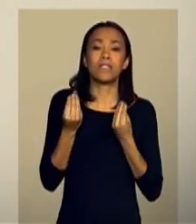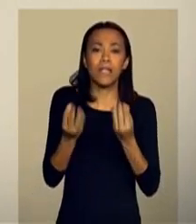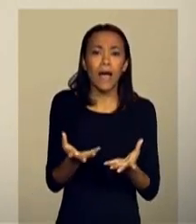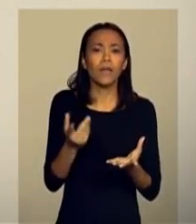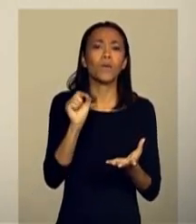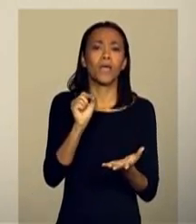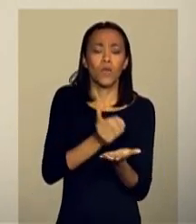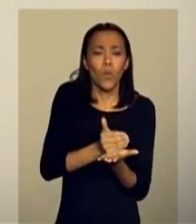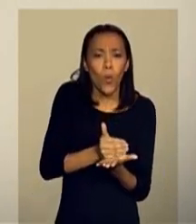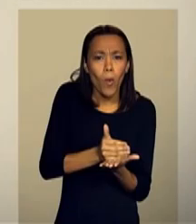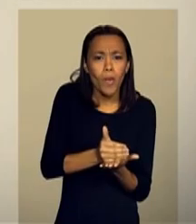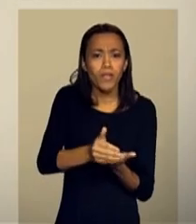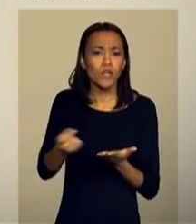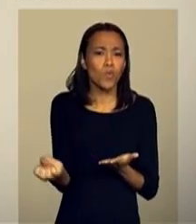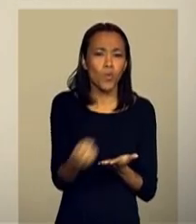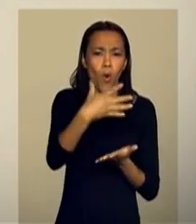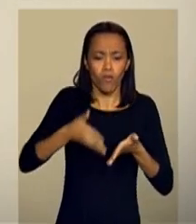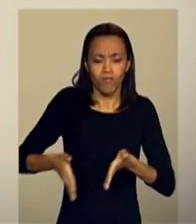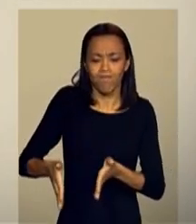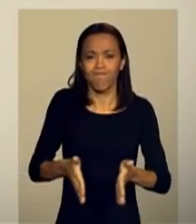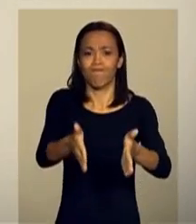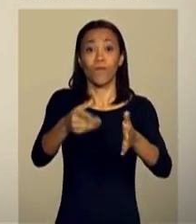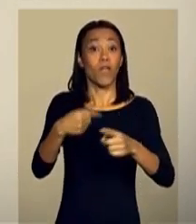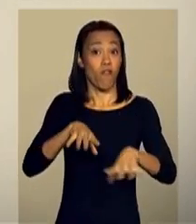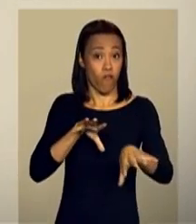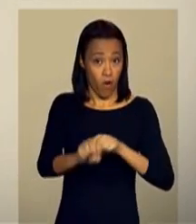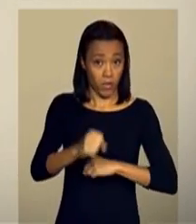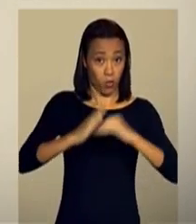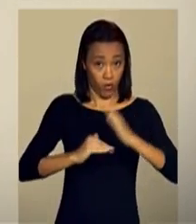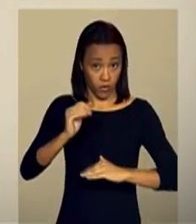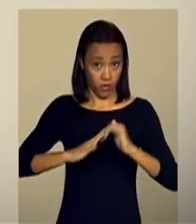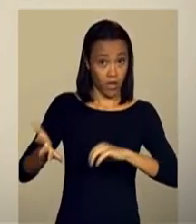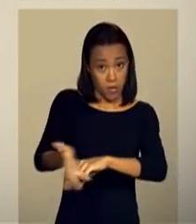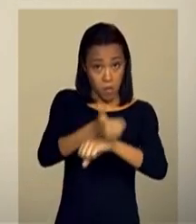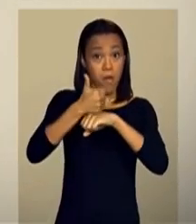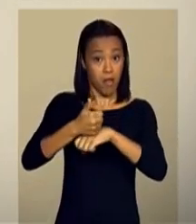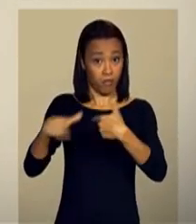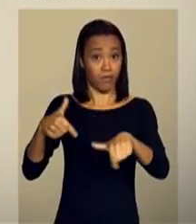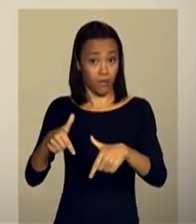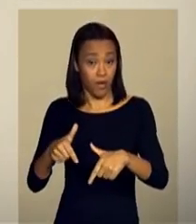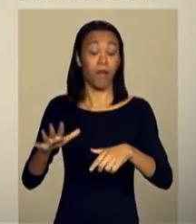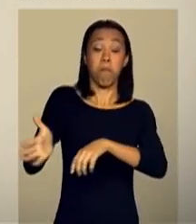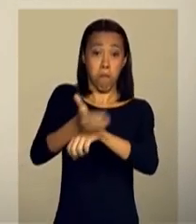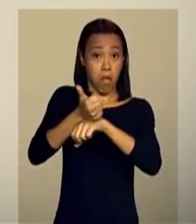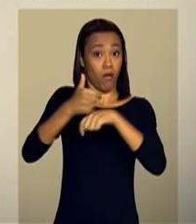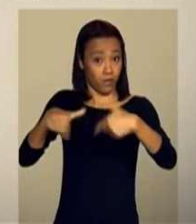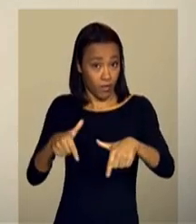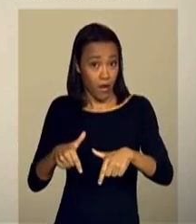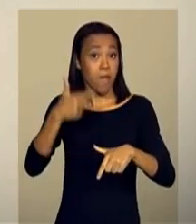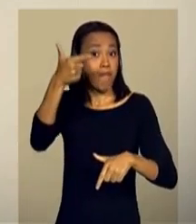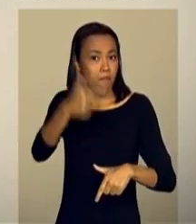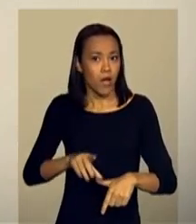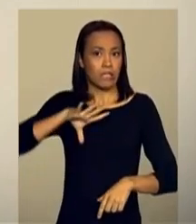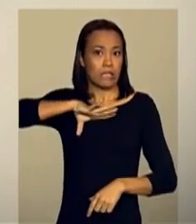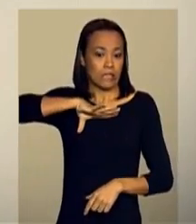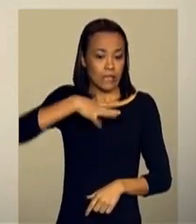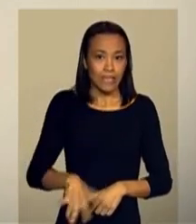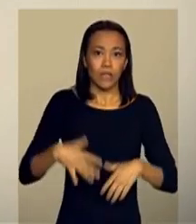do início de uma nova caminhada. Formação profissional, melhor emprego. Melhor emprego, mais